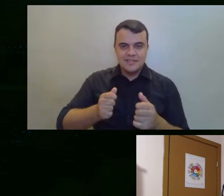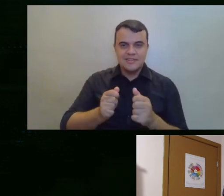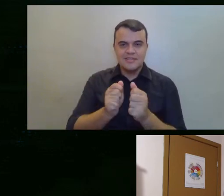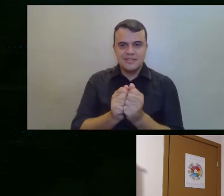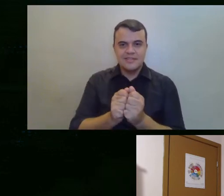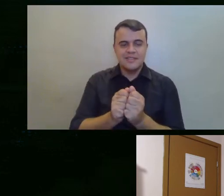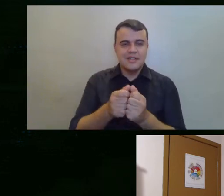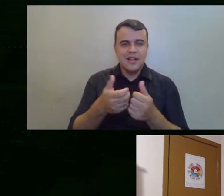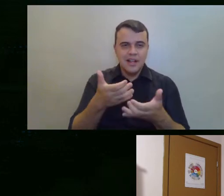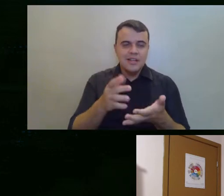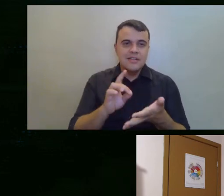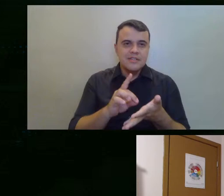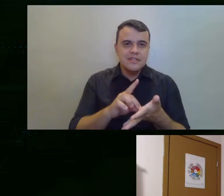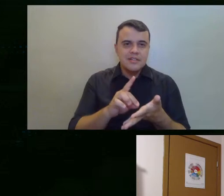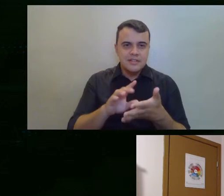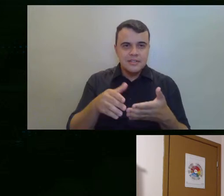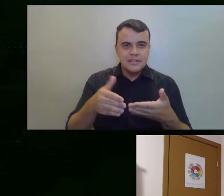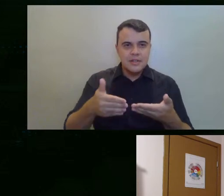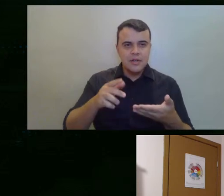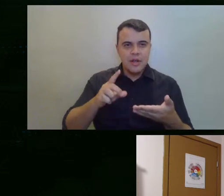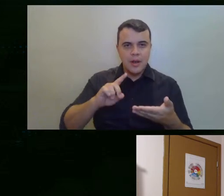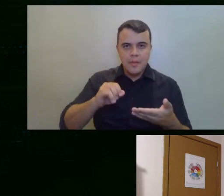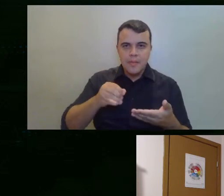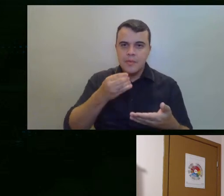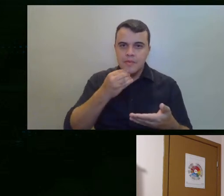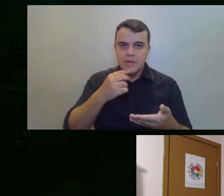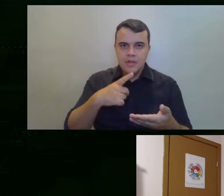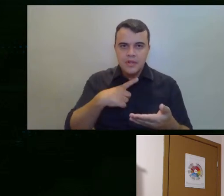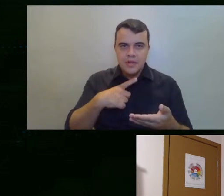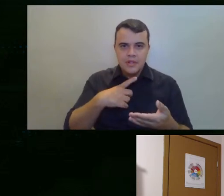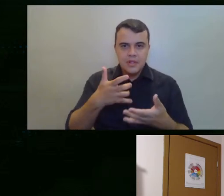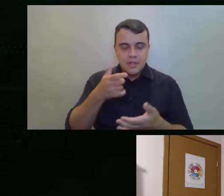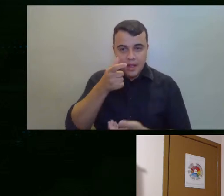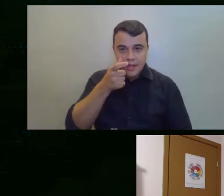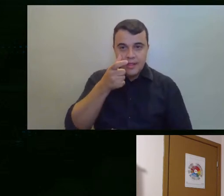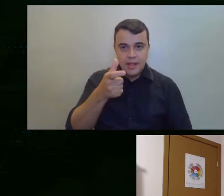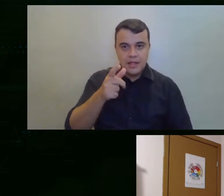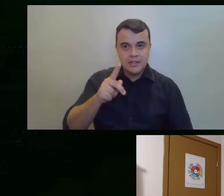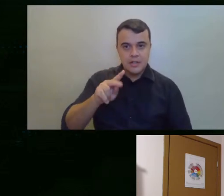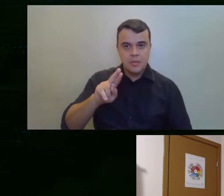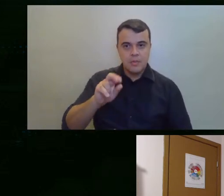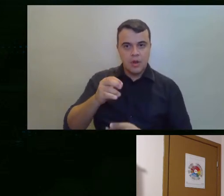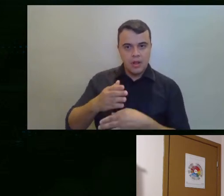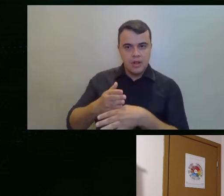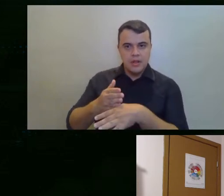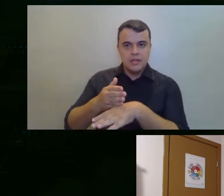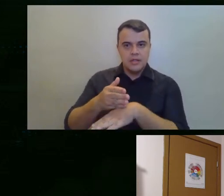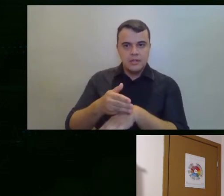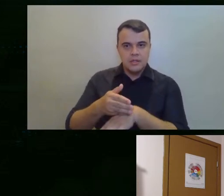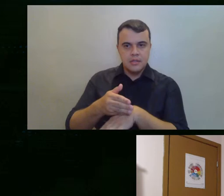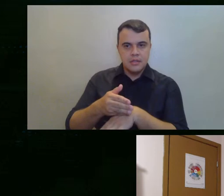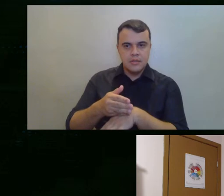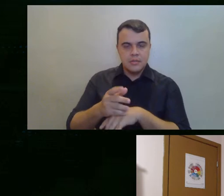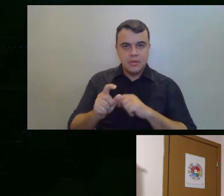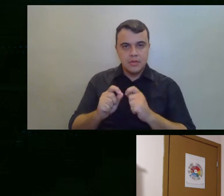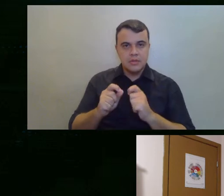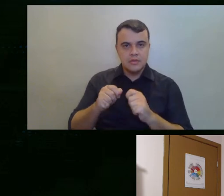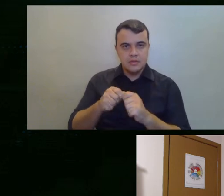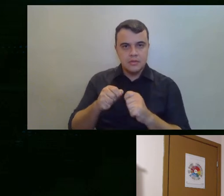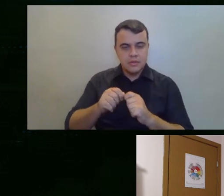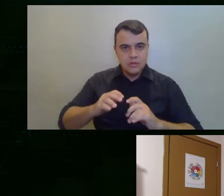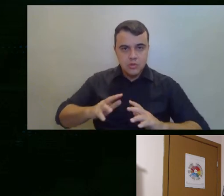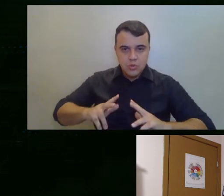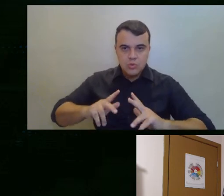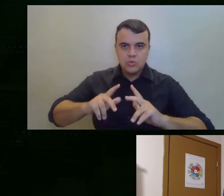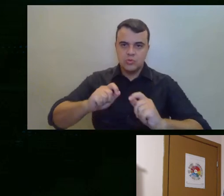tá dedicada aí galera então aproveitem o cupom aí quem tiver interesse no prova vai lá acessa ver as funcionalidades que